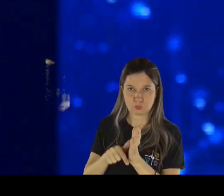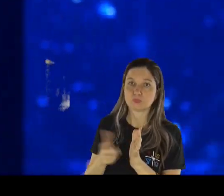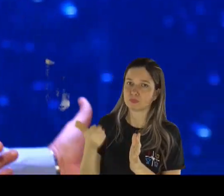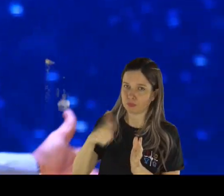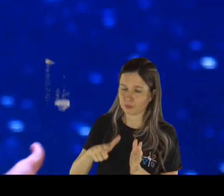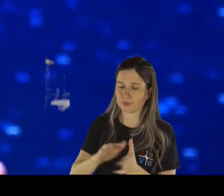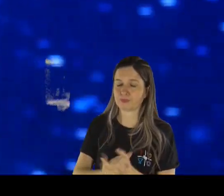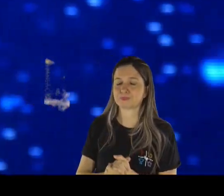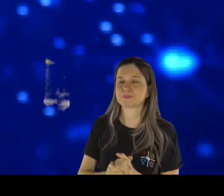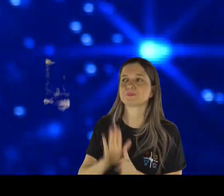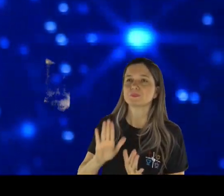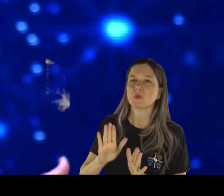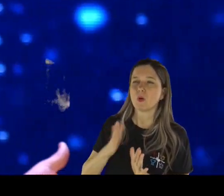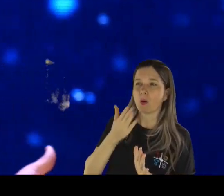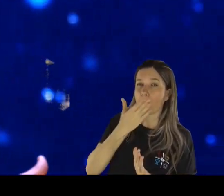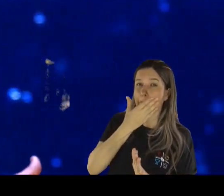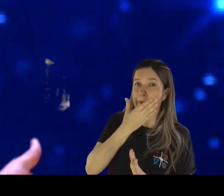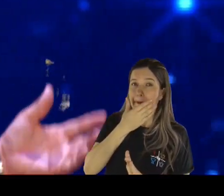Maria sumiu.